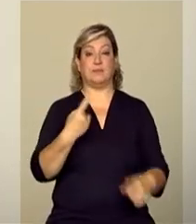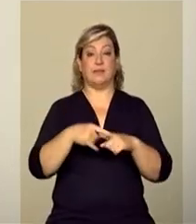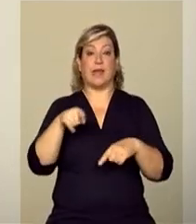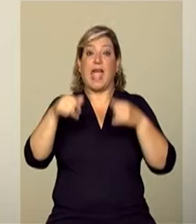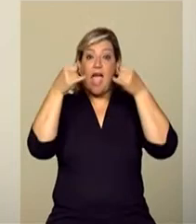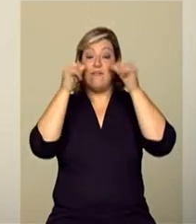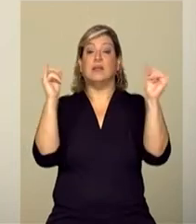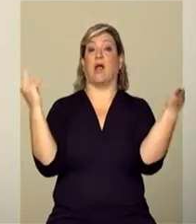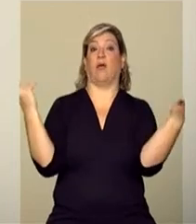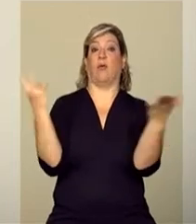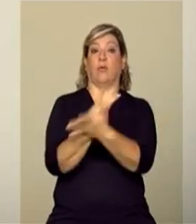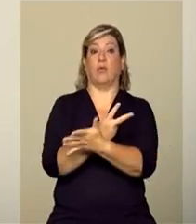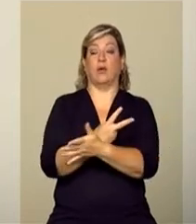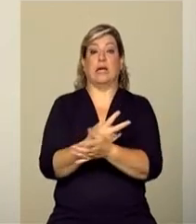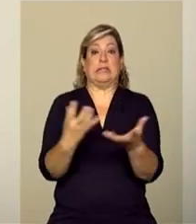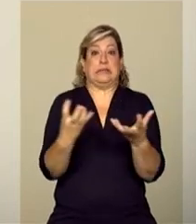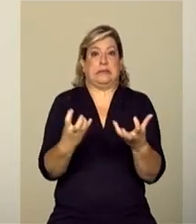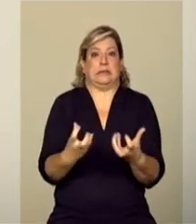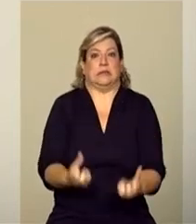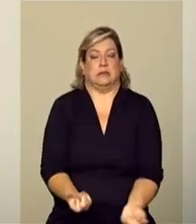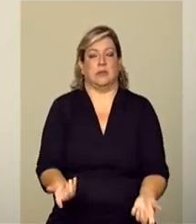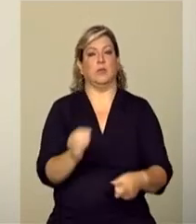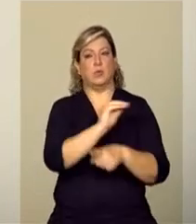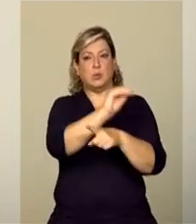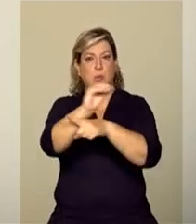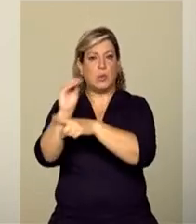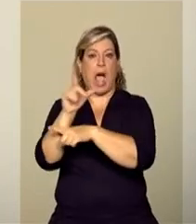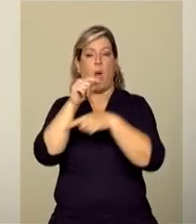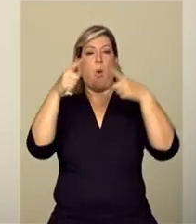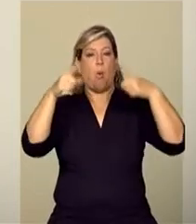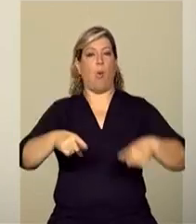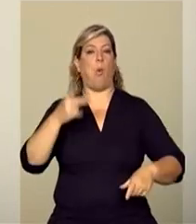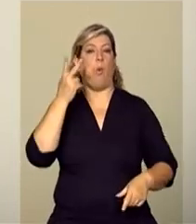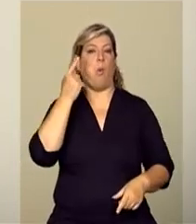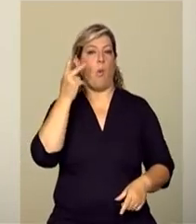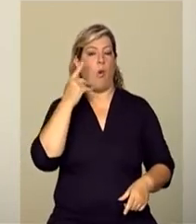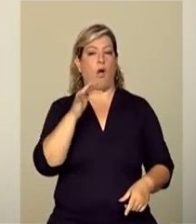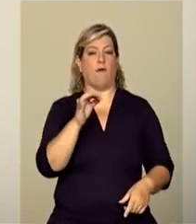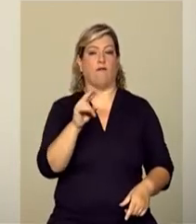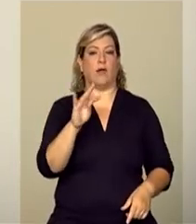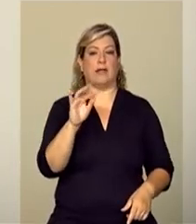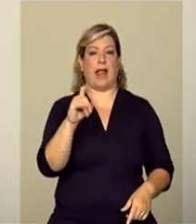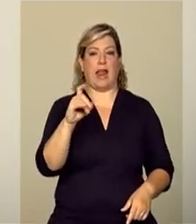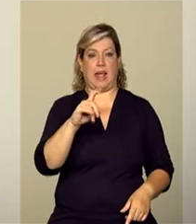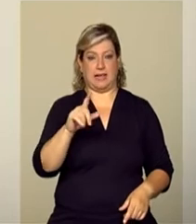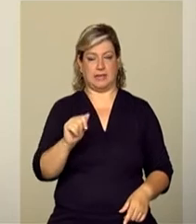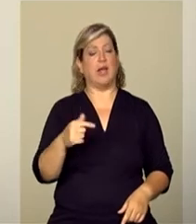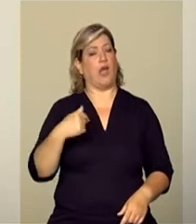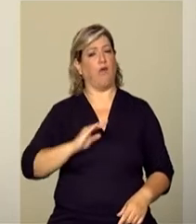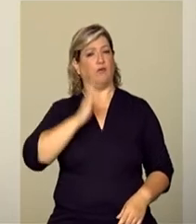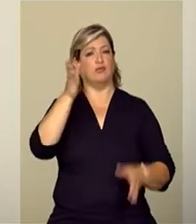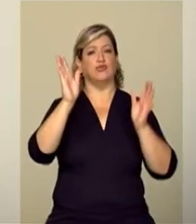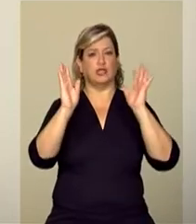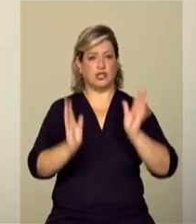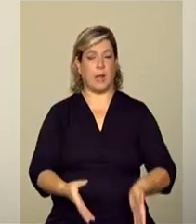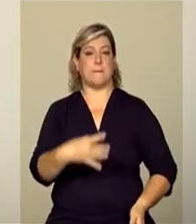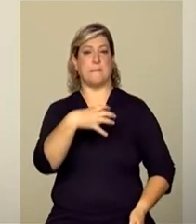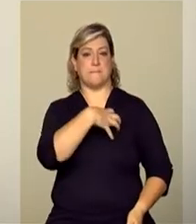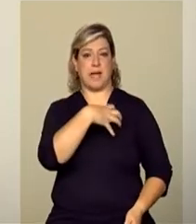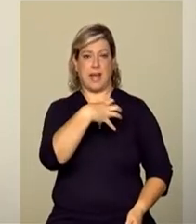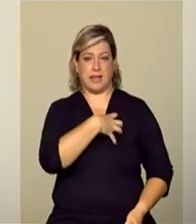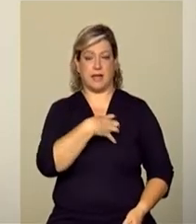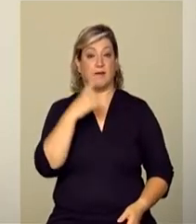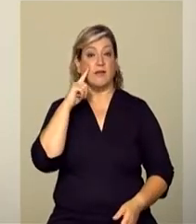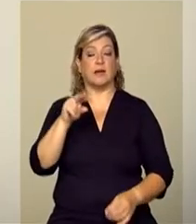evita um colapso no abastecimento de água lá em Fortaleza aliás eu fui lá na Bahia recentemente para